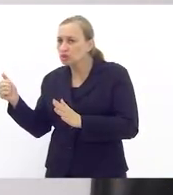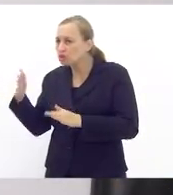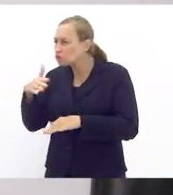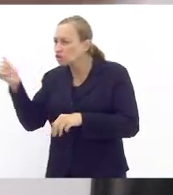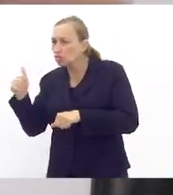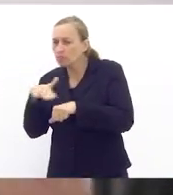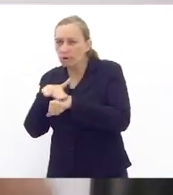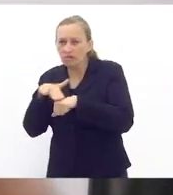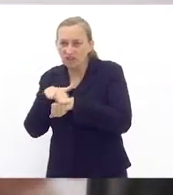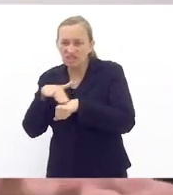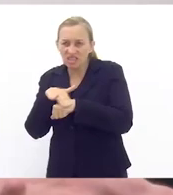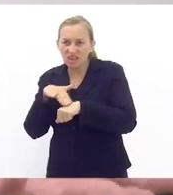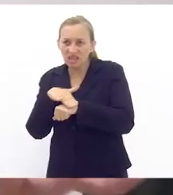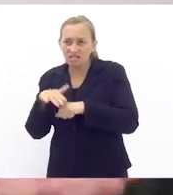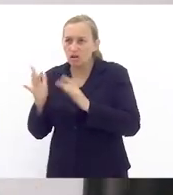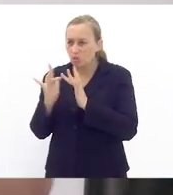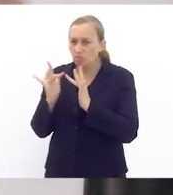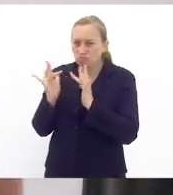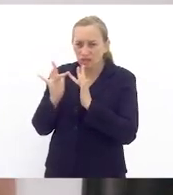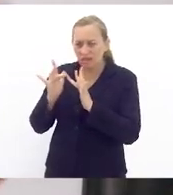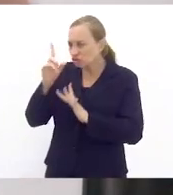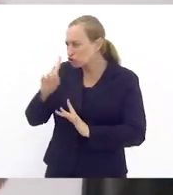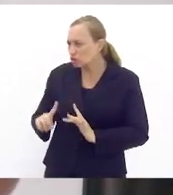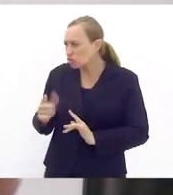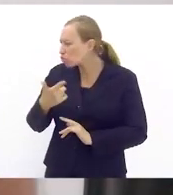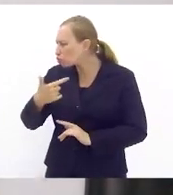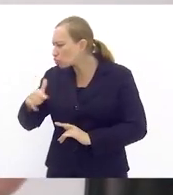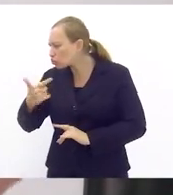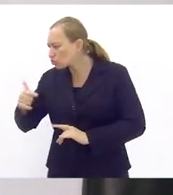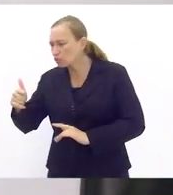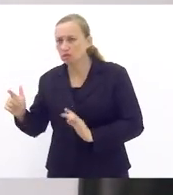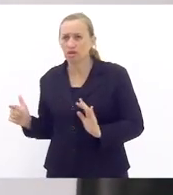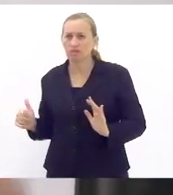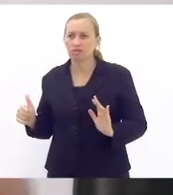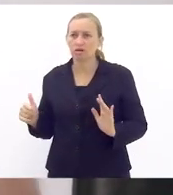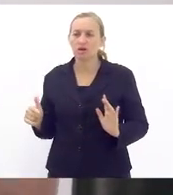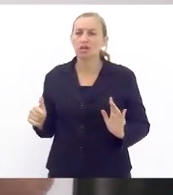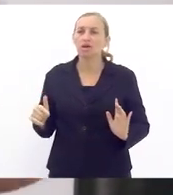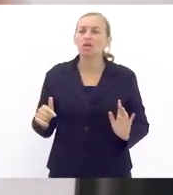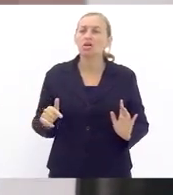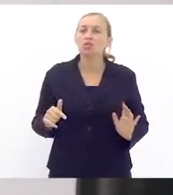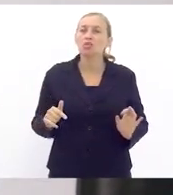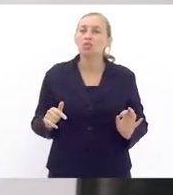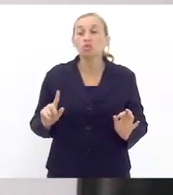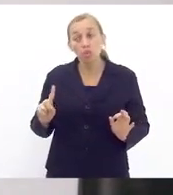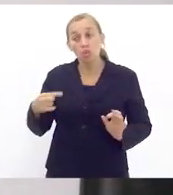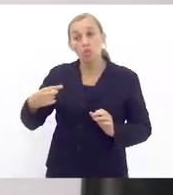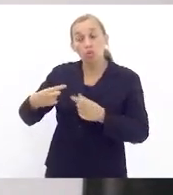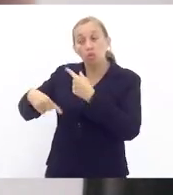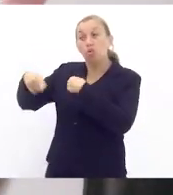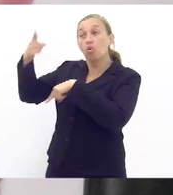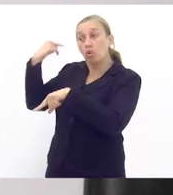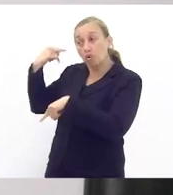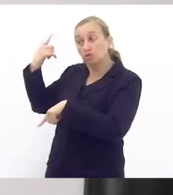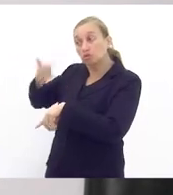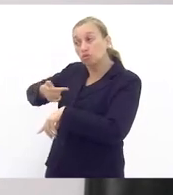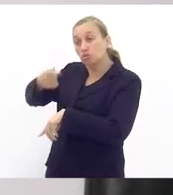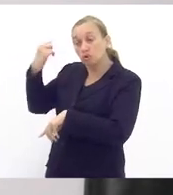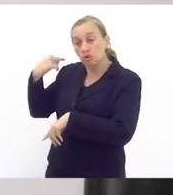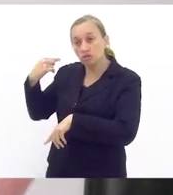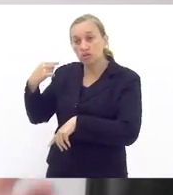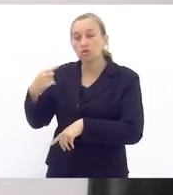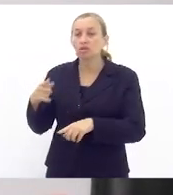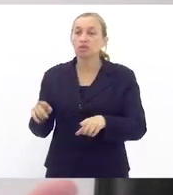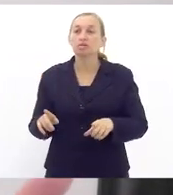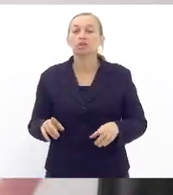todos a gente tem contato com os diretores né nunca me atendeu né o outro me atendia eventualmente Então eu